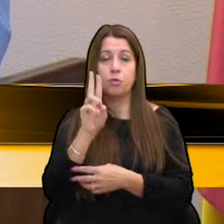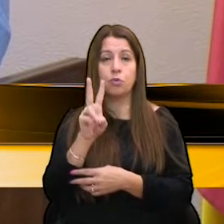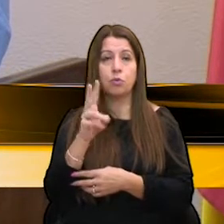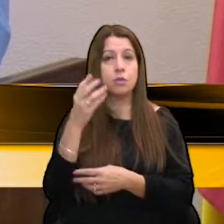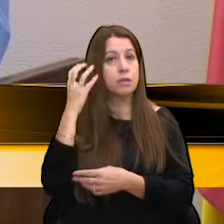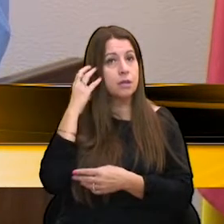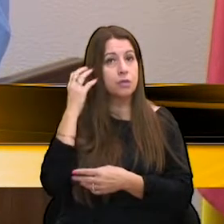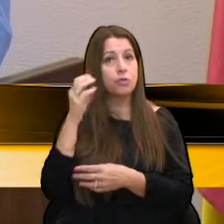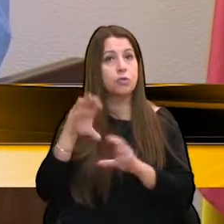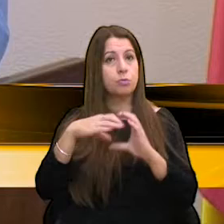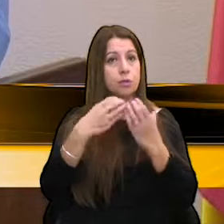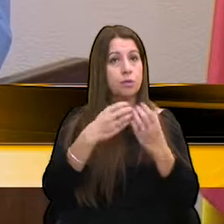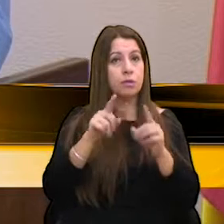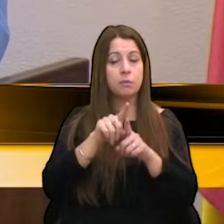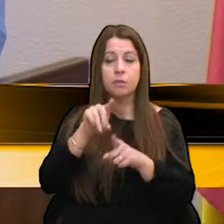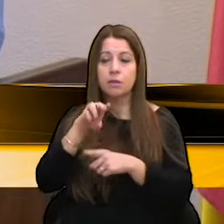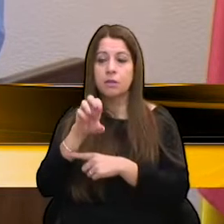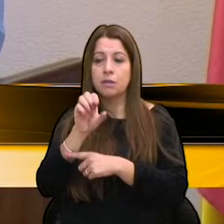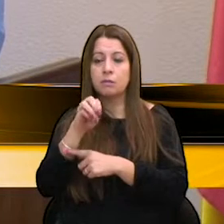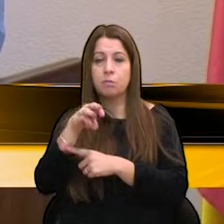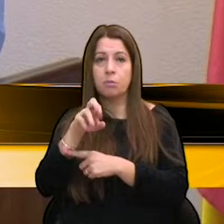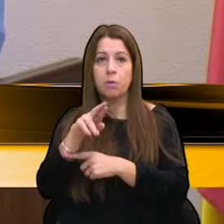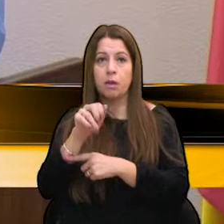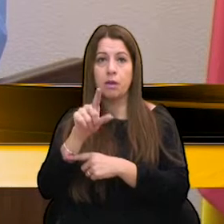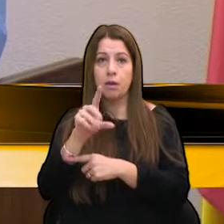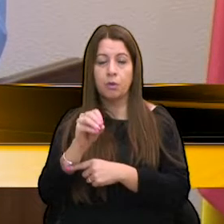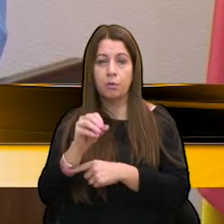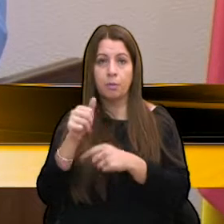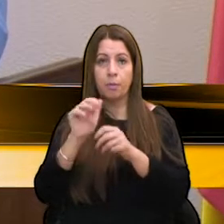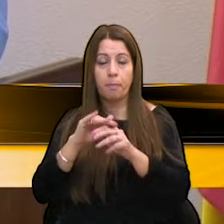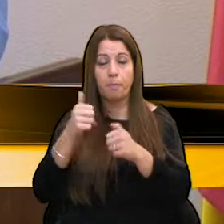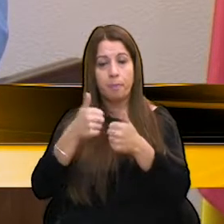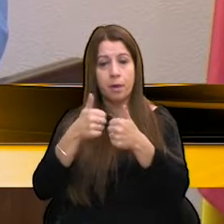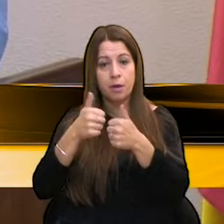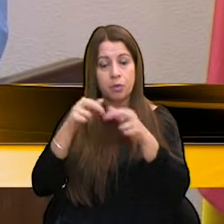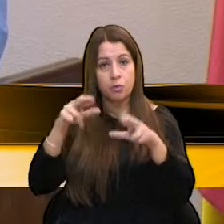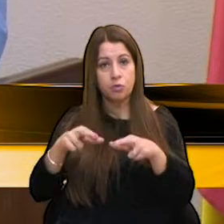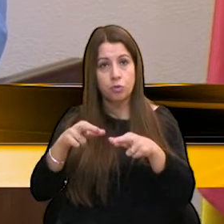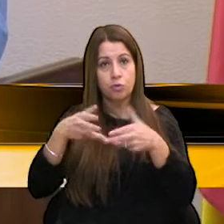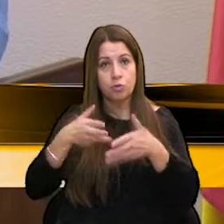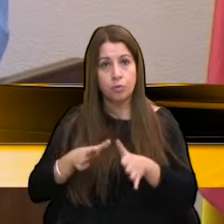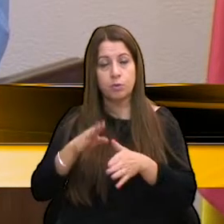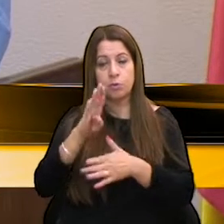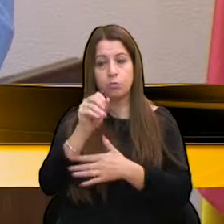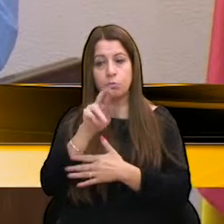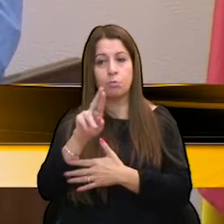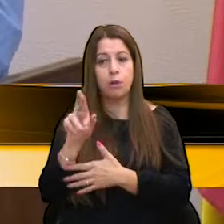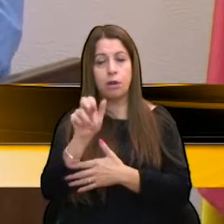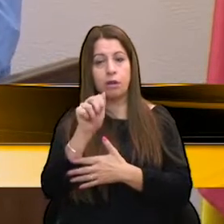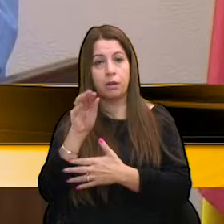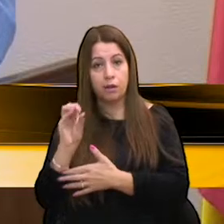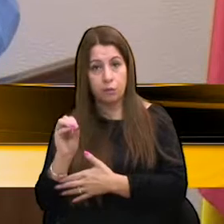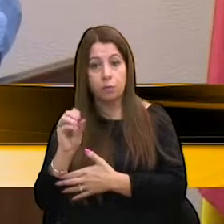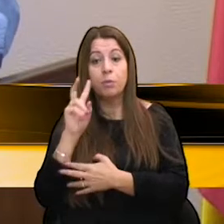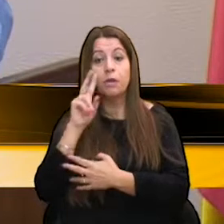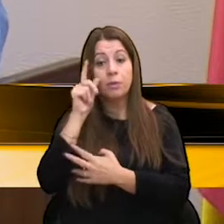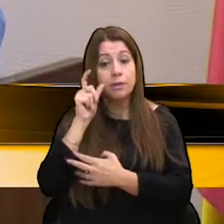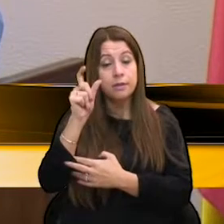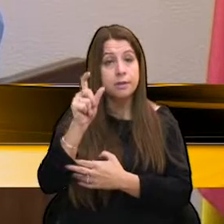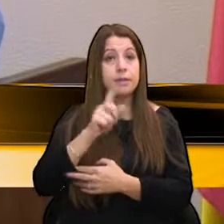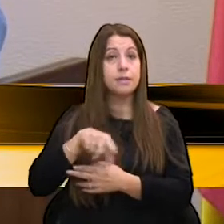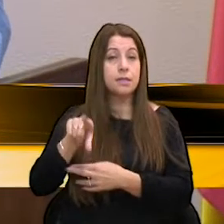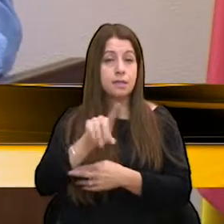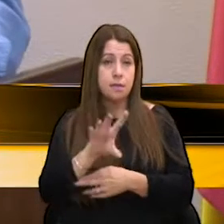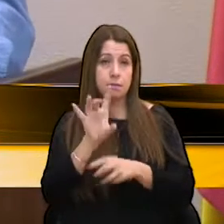aqui de Caxias do Sul, outra de Esmeralda, lá da minha região próxima, onde eu nasci, em Barracão. Para dar uma atenção